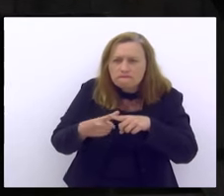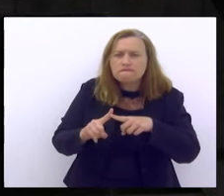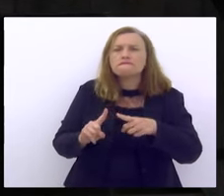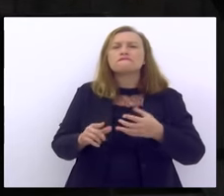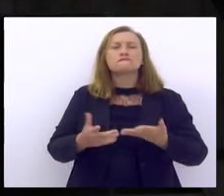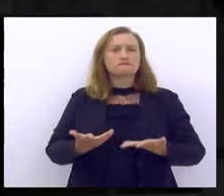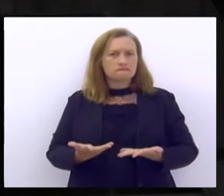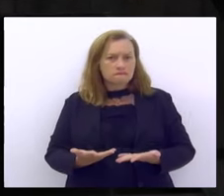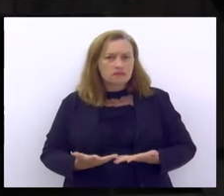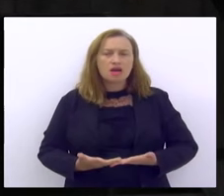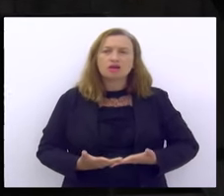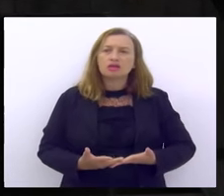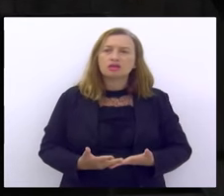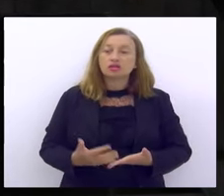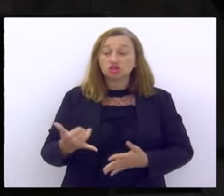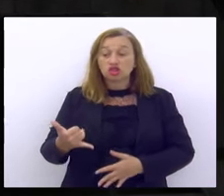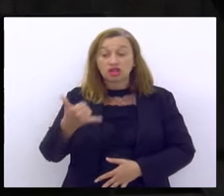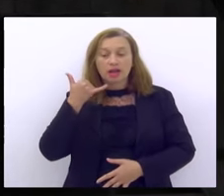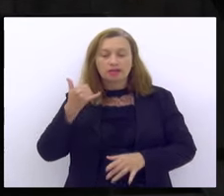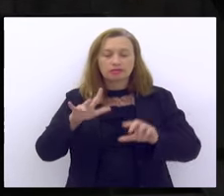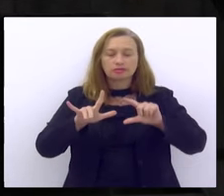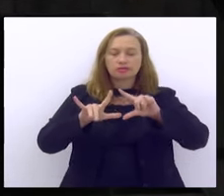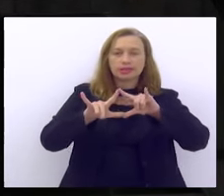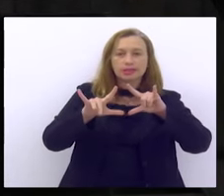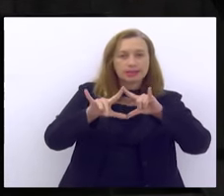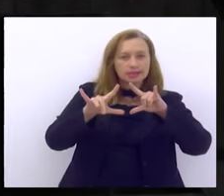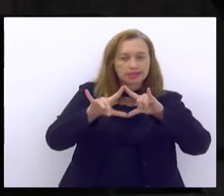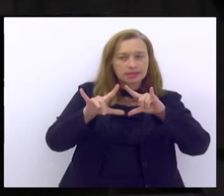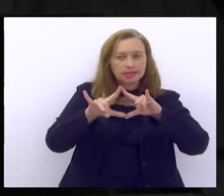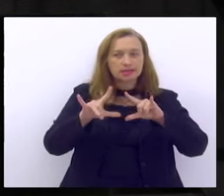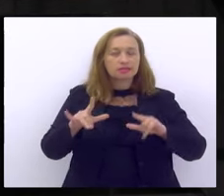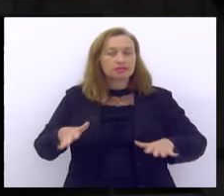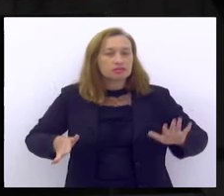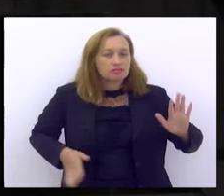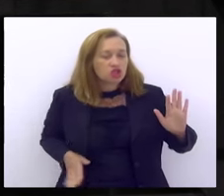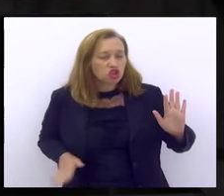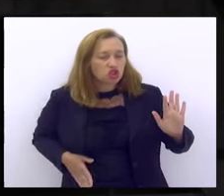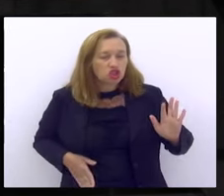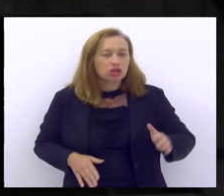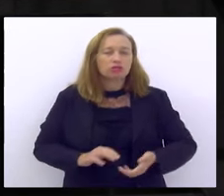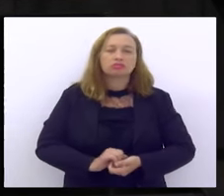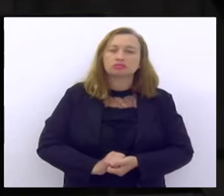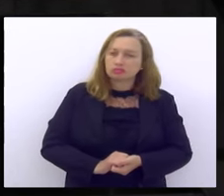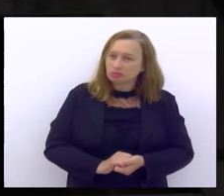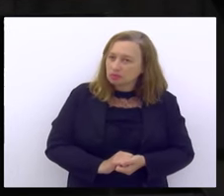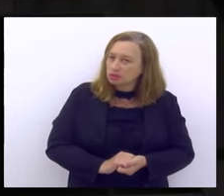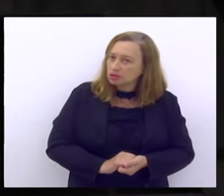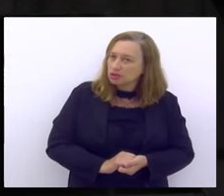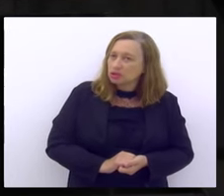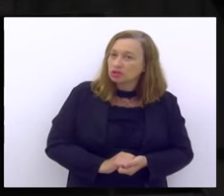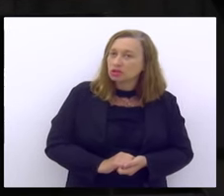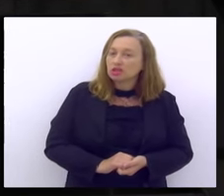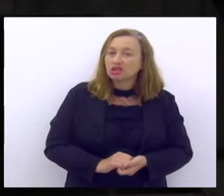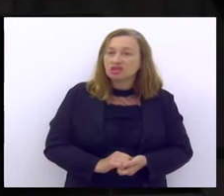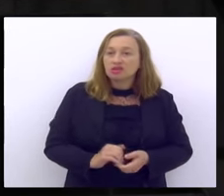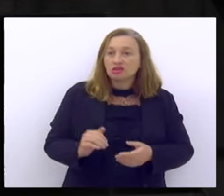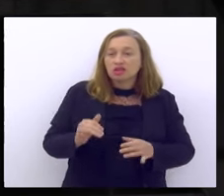inclusive, de milícias, de tráfico. Nós recebemos